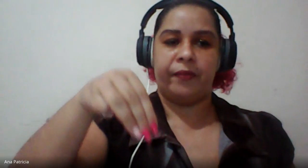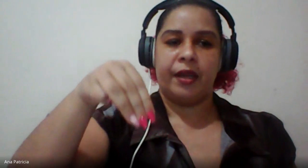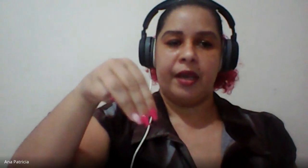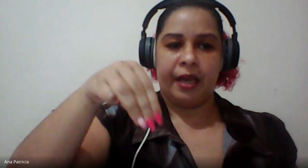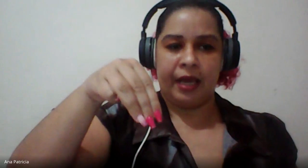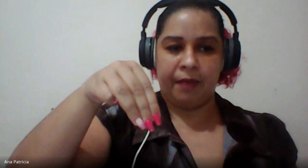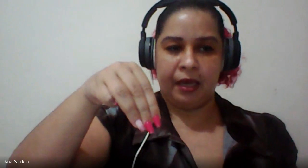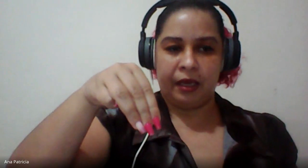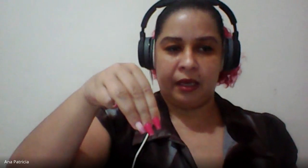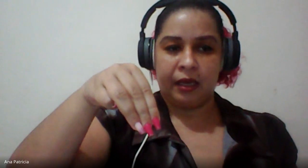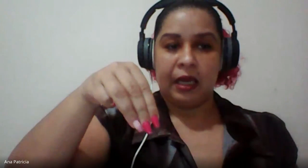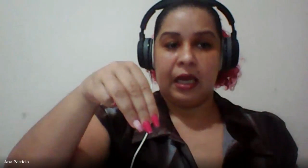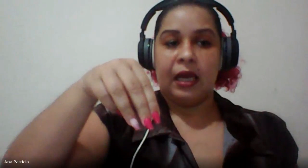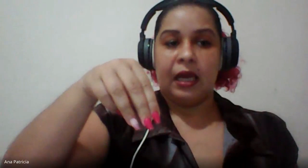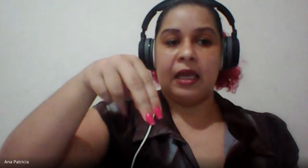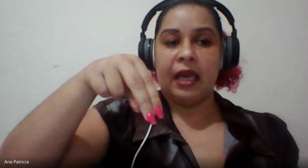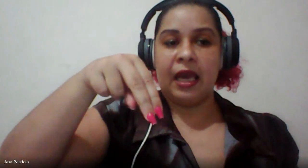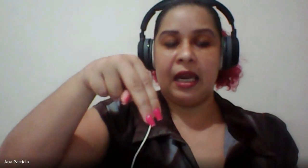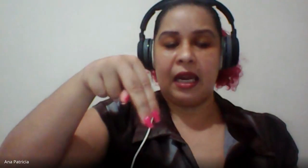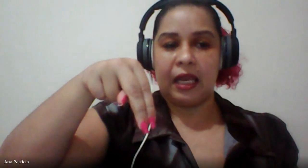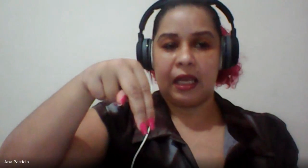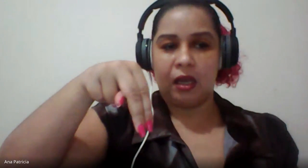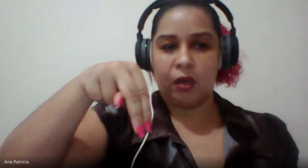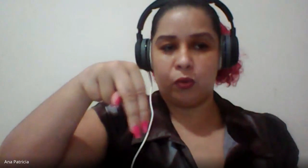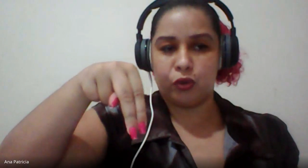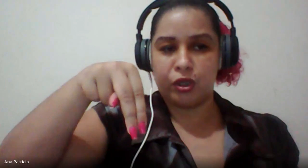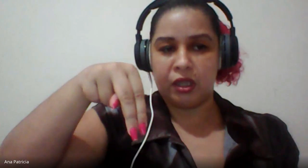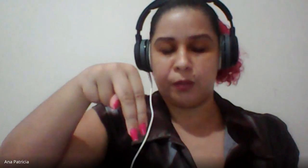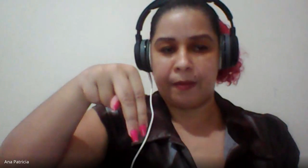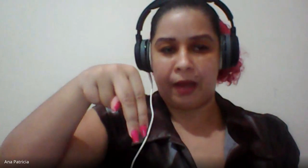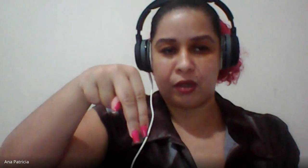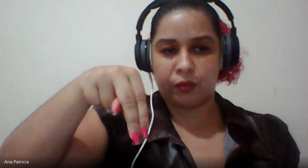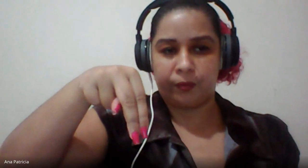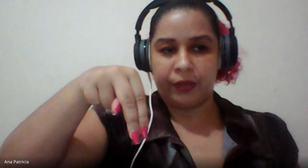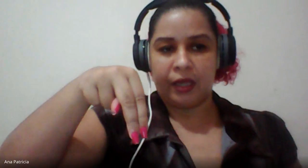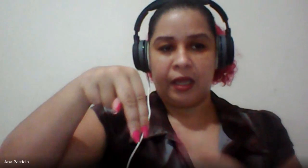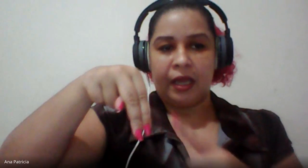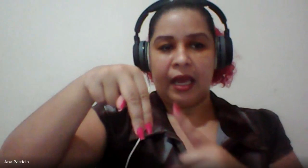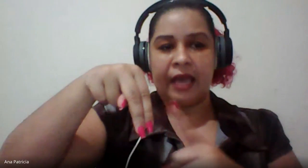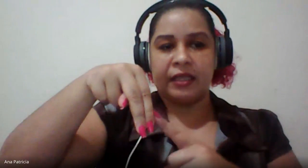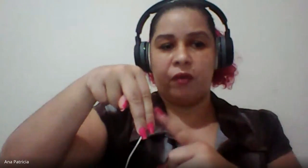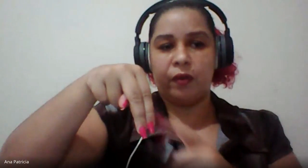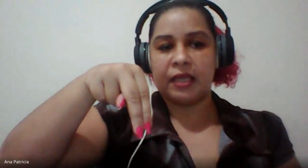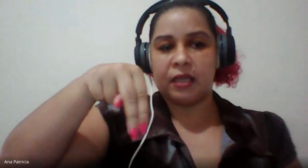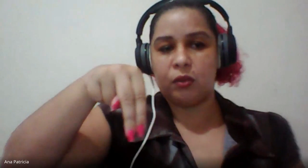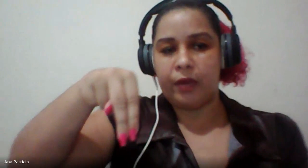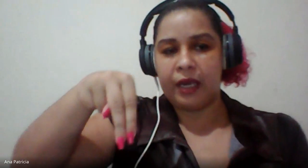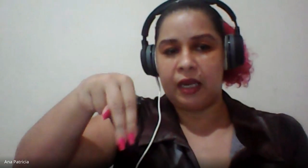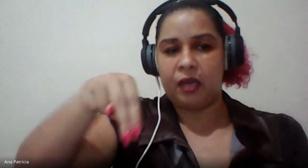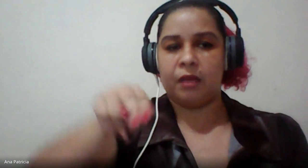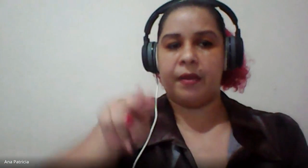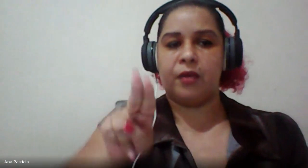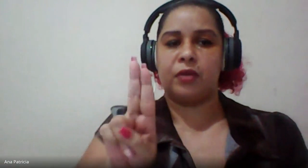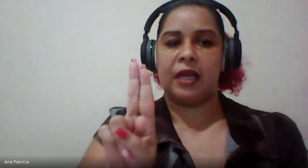tá? M e N, com os 2 dedos para baixo. Essa configuração do